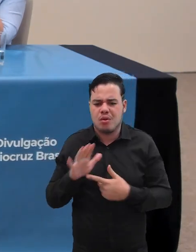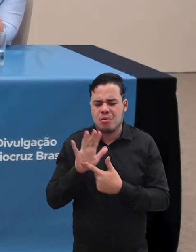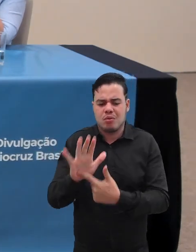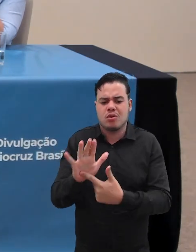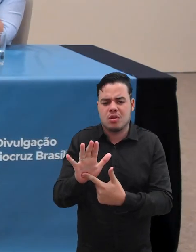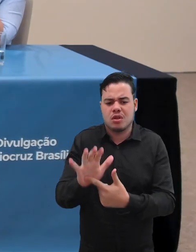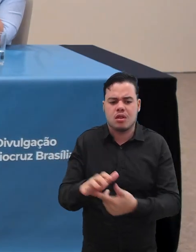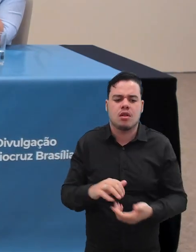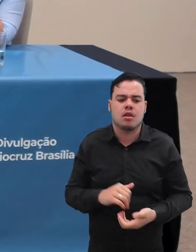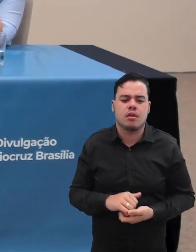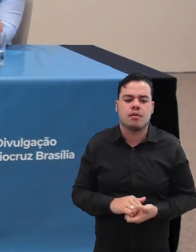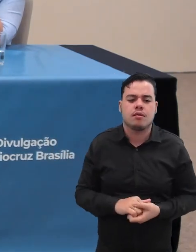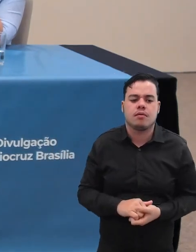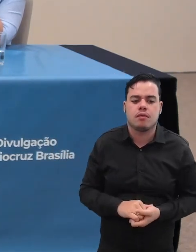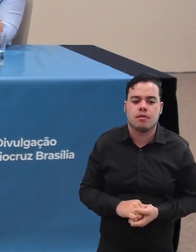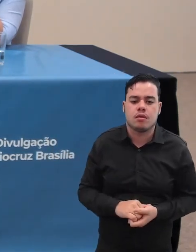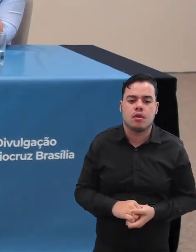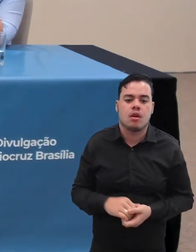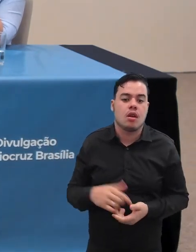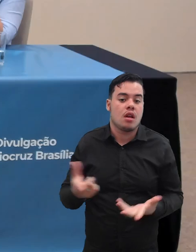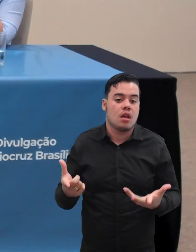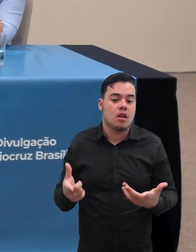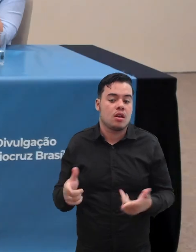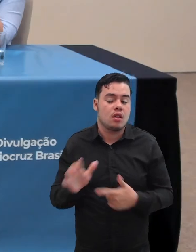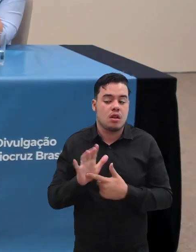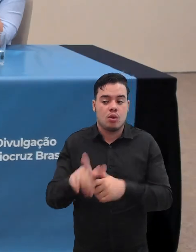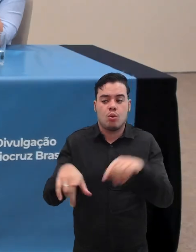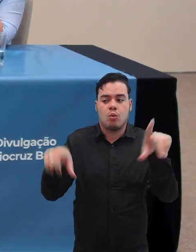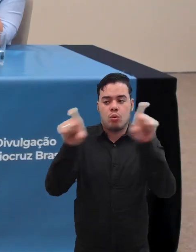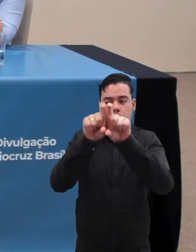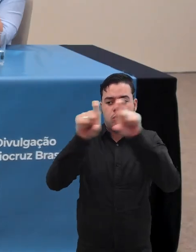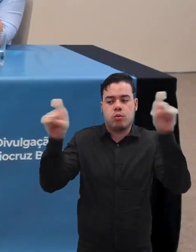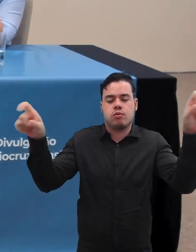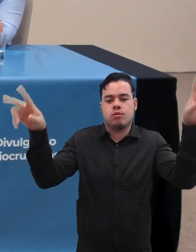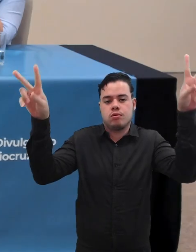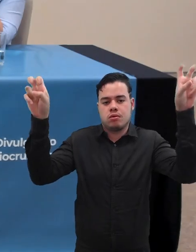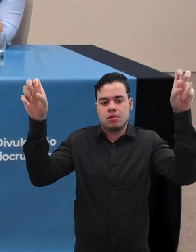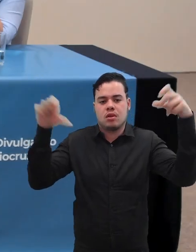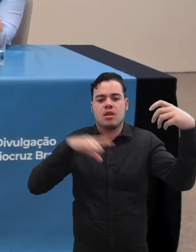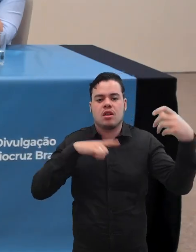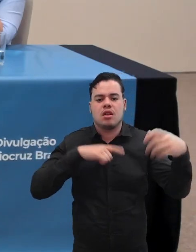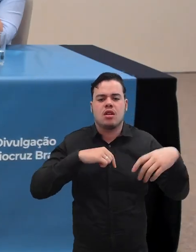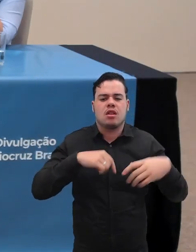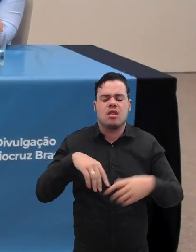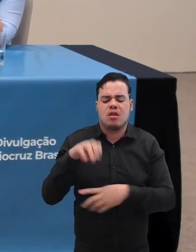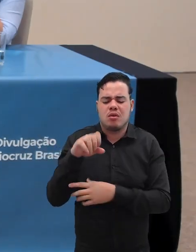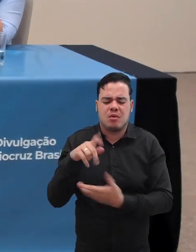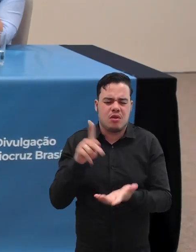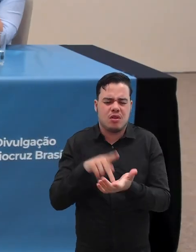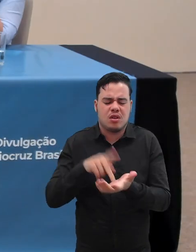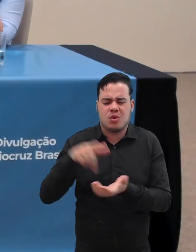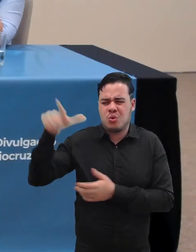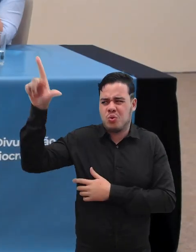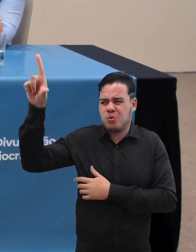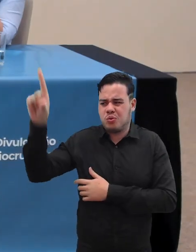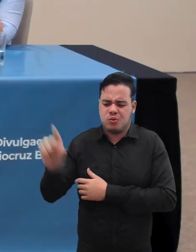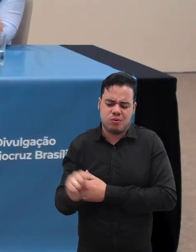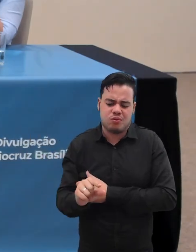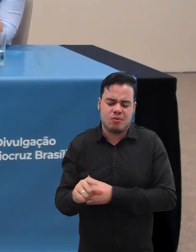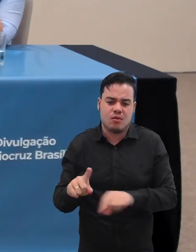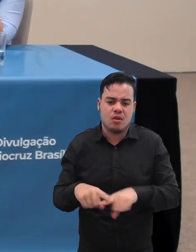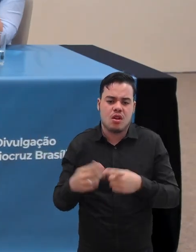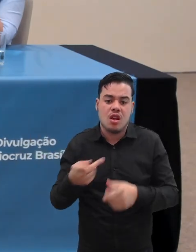mostrando lá aquele artigo que, na verdade, tem um baixíssimo nível de evidência. Entendo que tem uma... Quando a gente